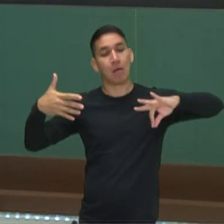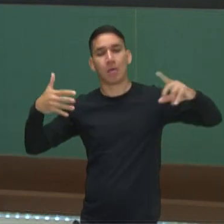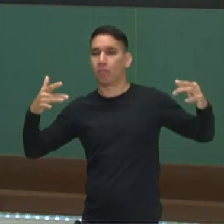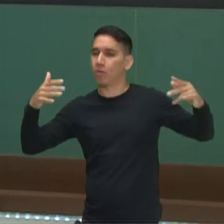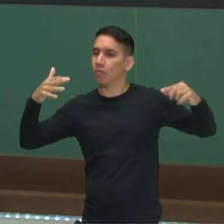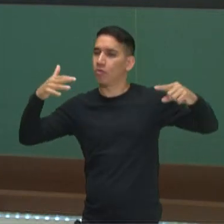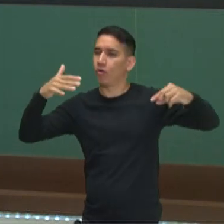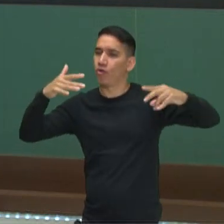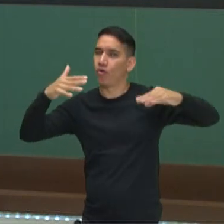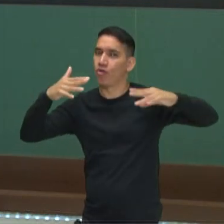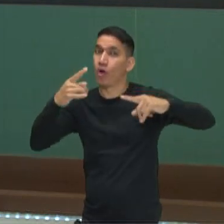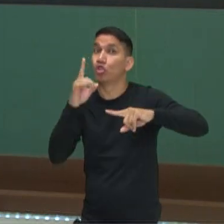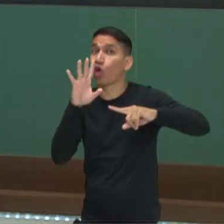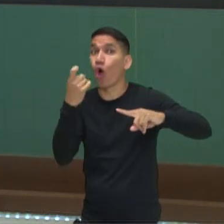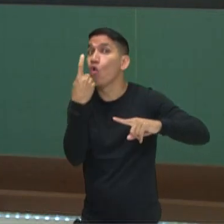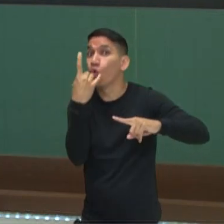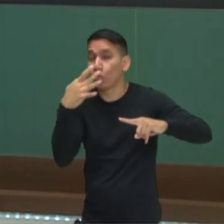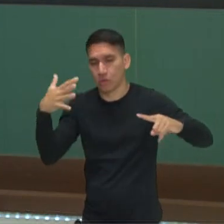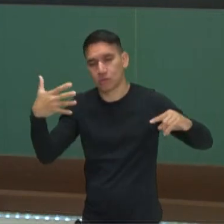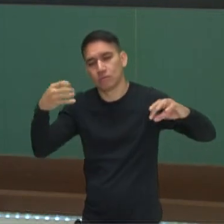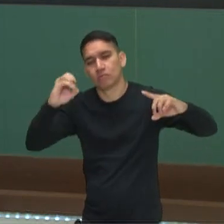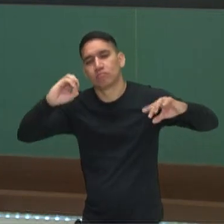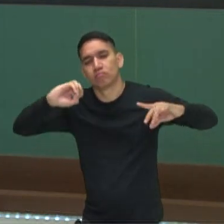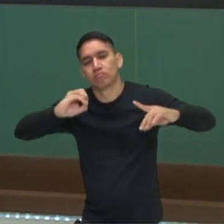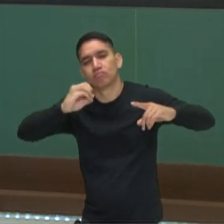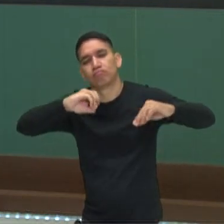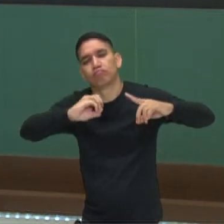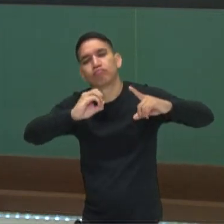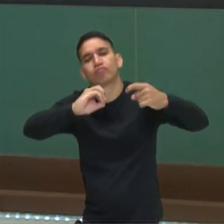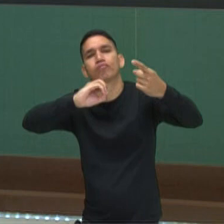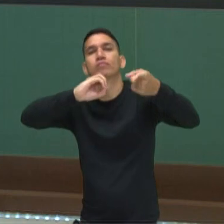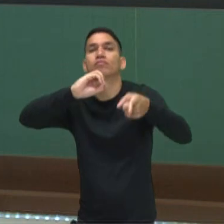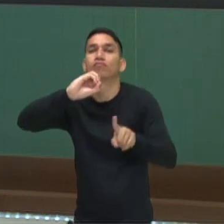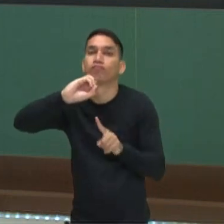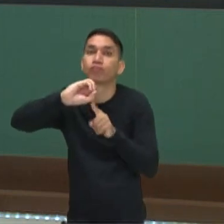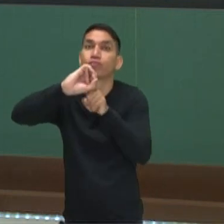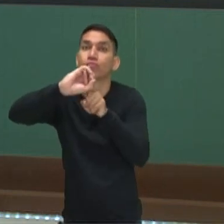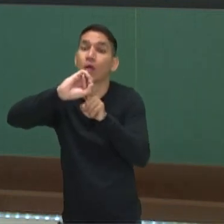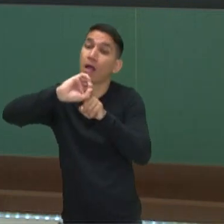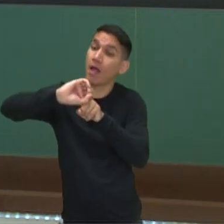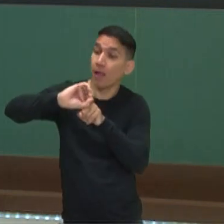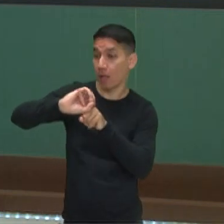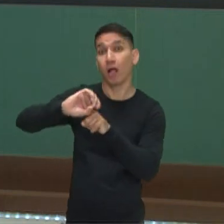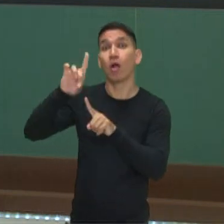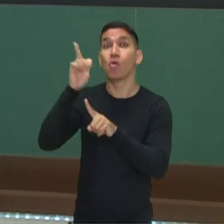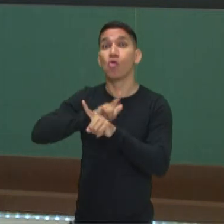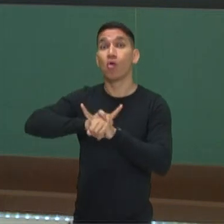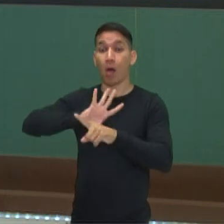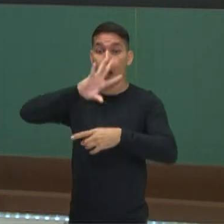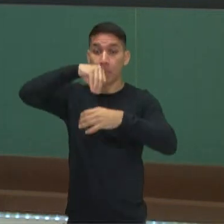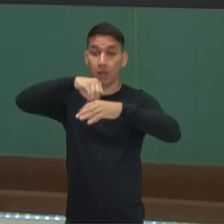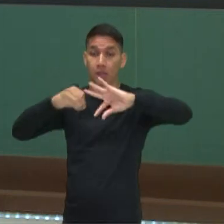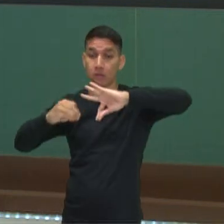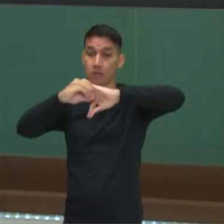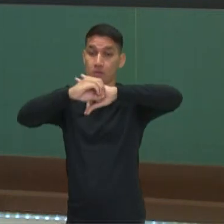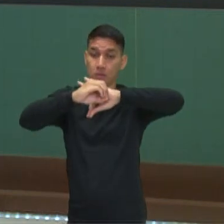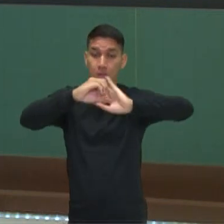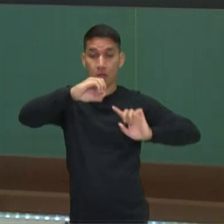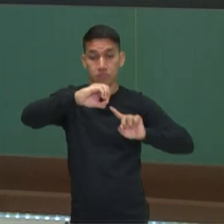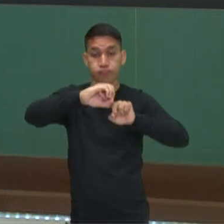aqui, somente um, vai fecundar o ovócito. Quando fecunda, é na tuba uterina que isso